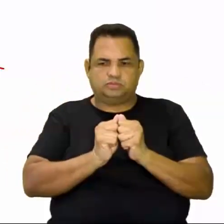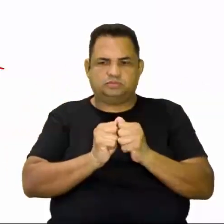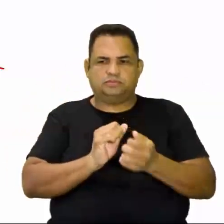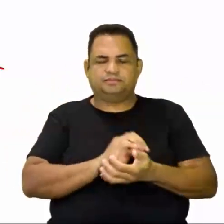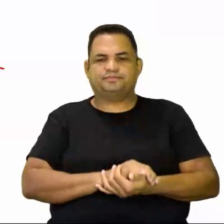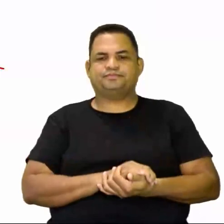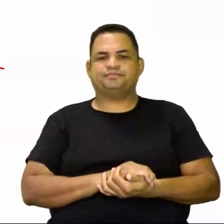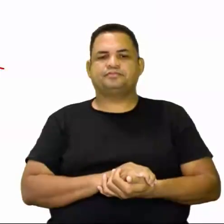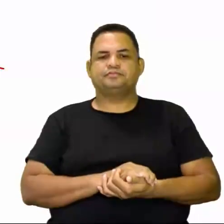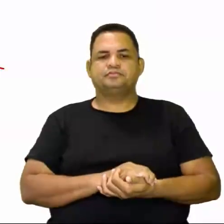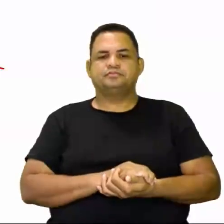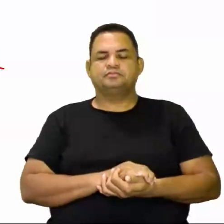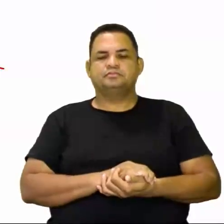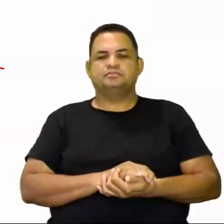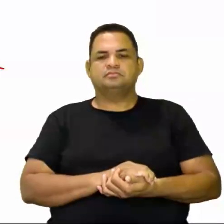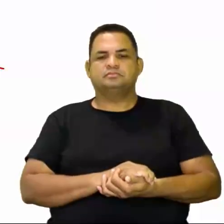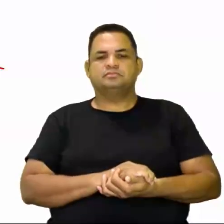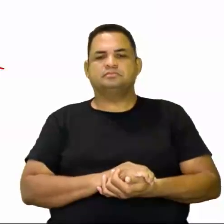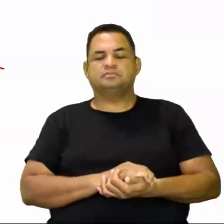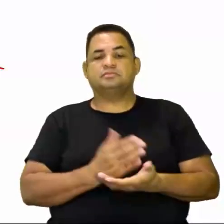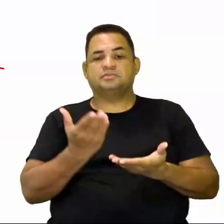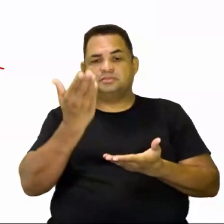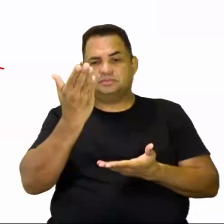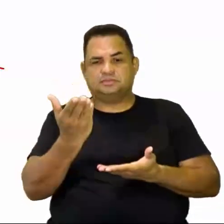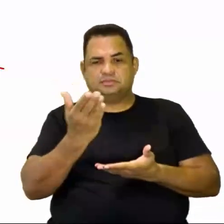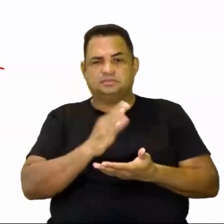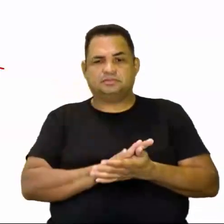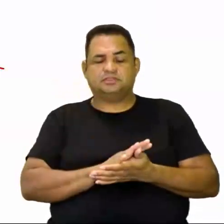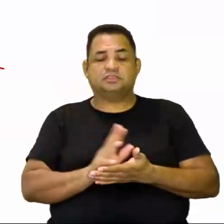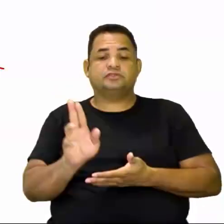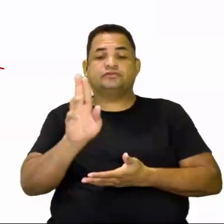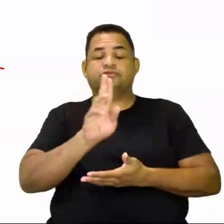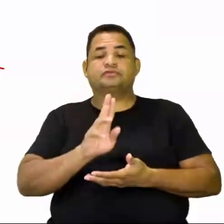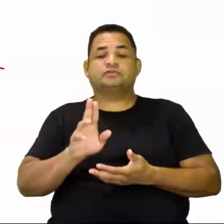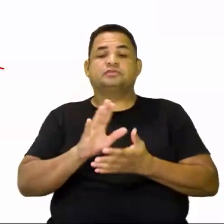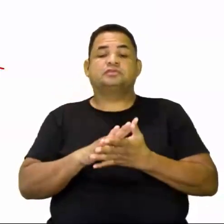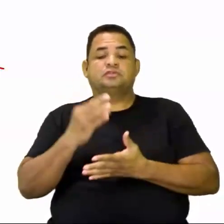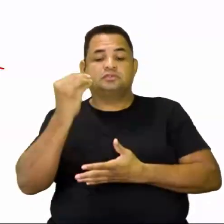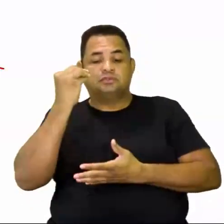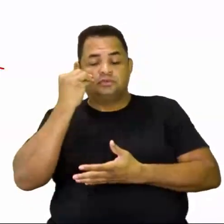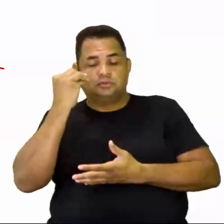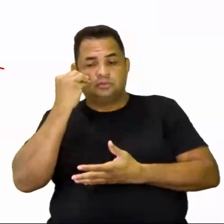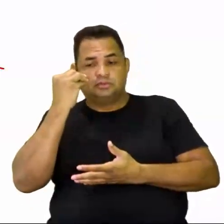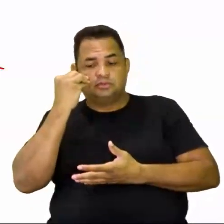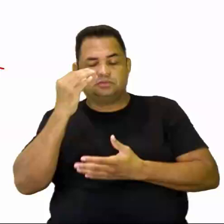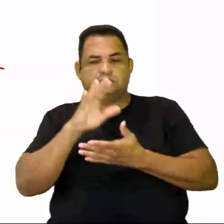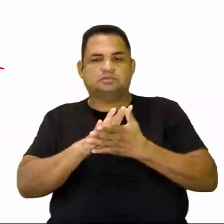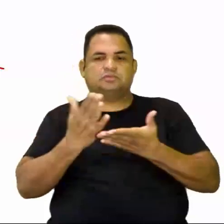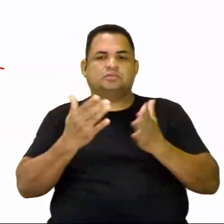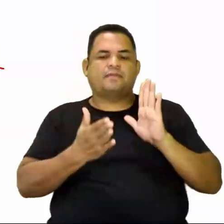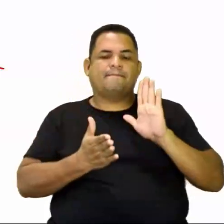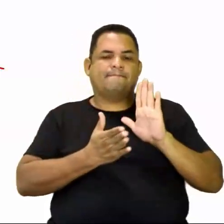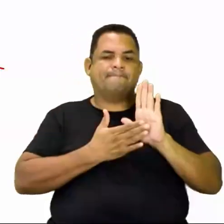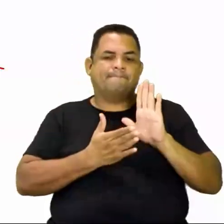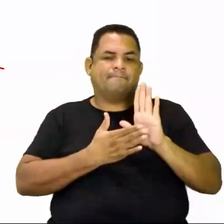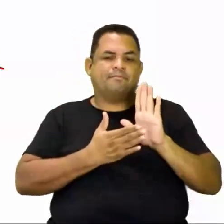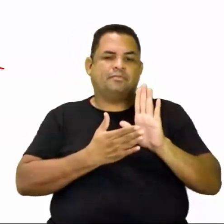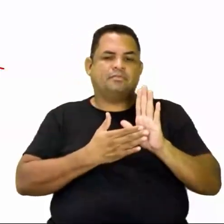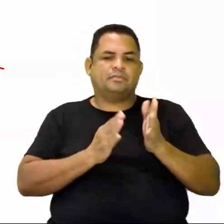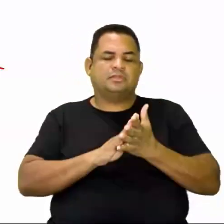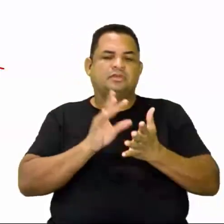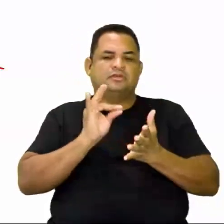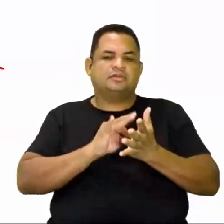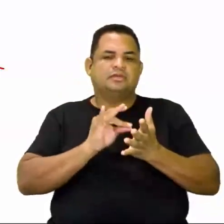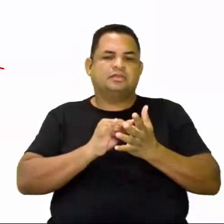esses dados eles são obtidos através de experimentos que comprova a veracidade